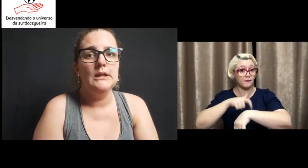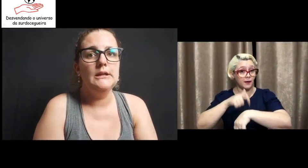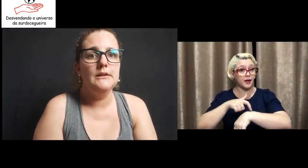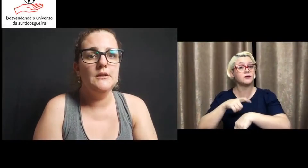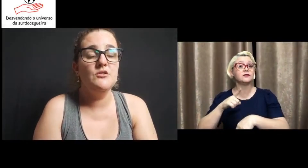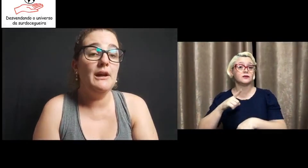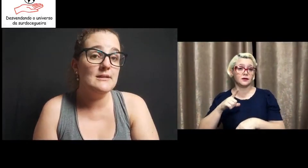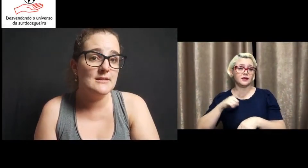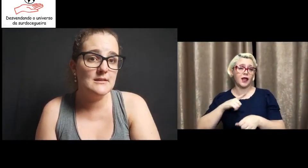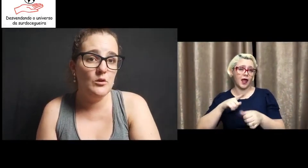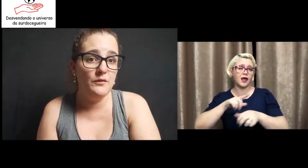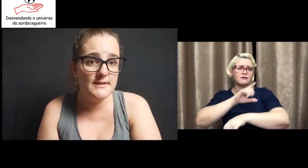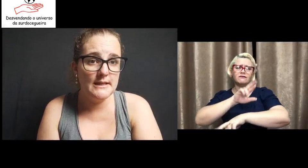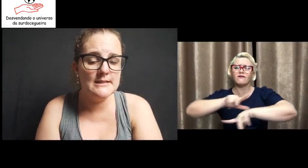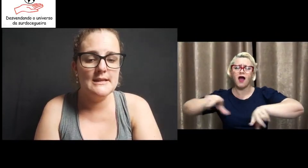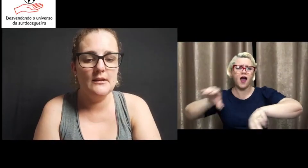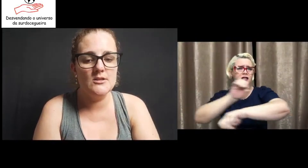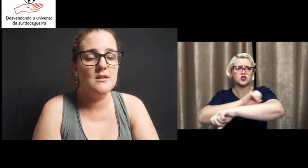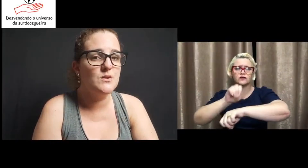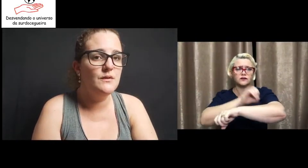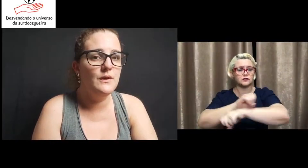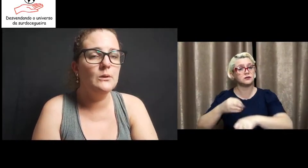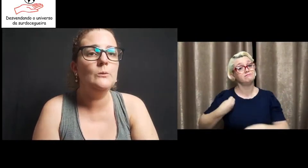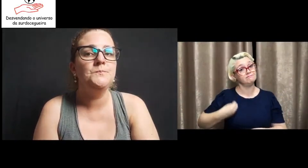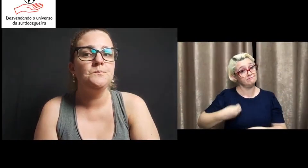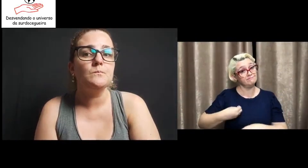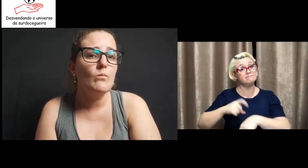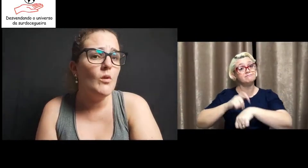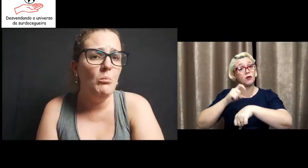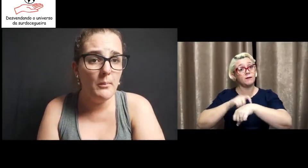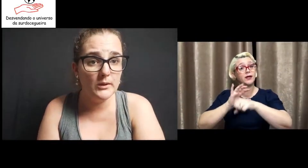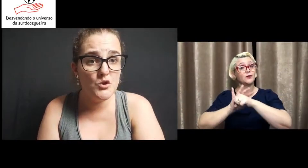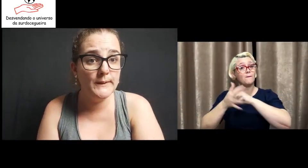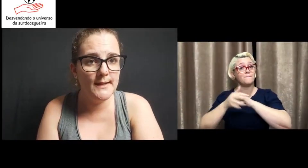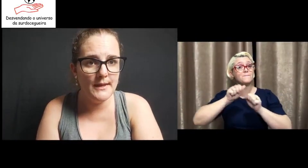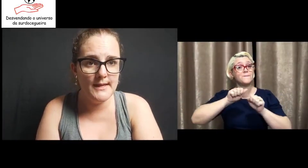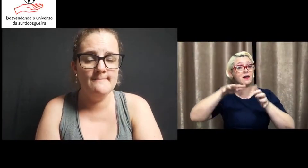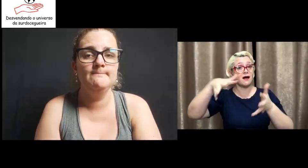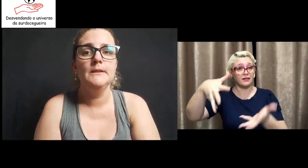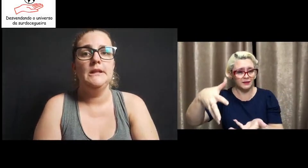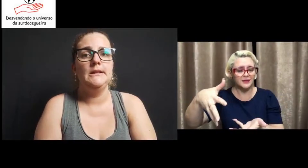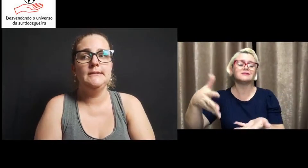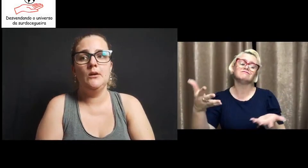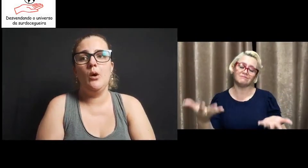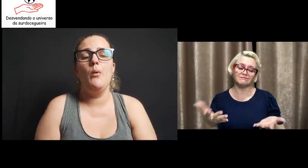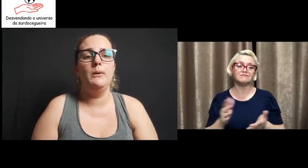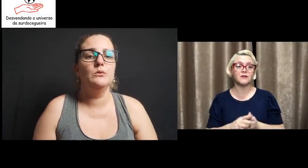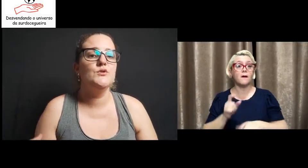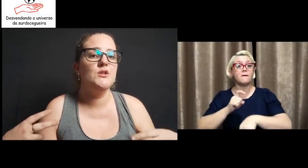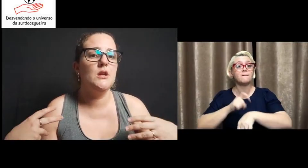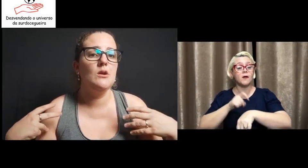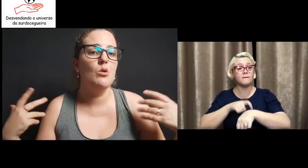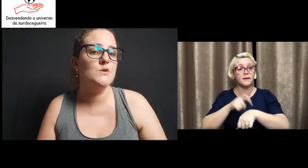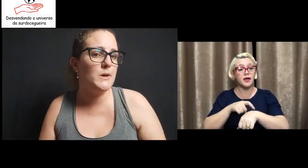realizando diversas oficinas, né? Nós estamos vivendo um momento de pandemia, então é um